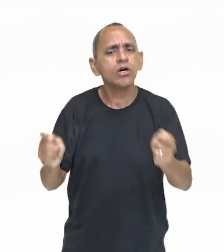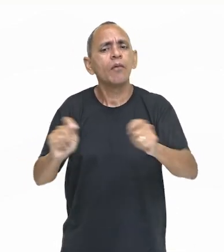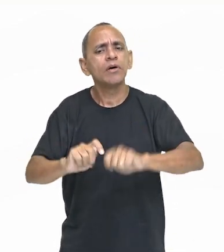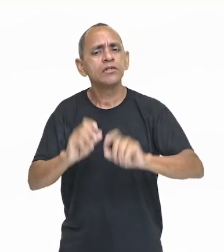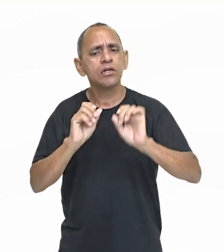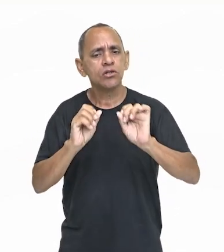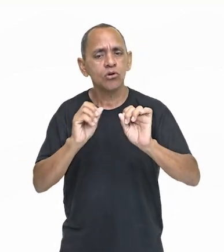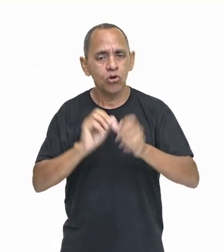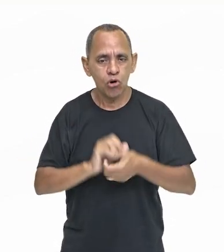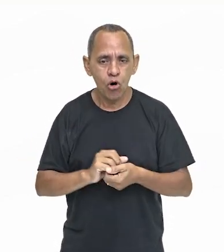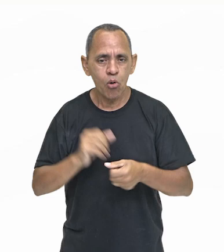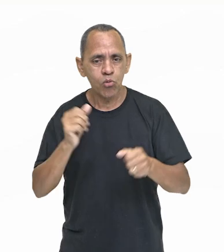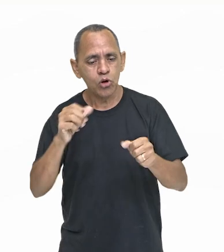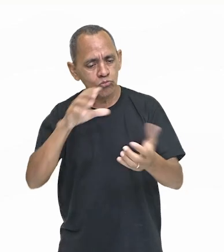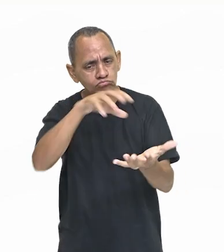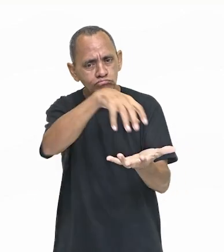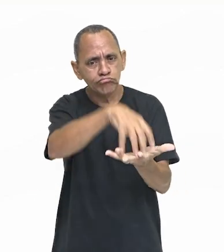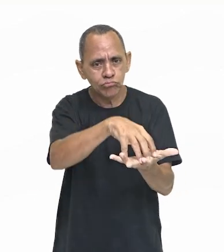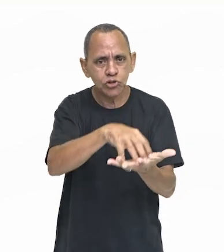hidrelétrica instalada.